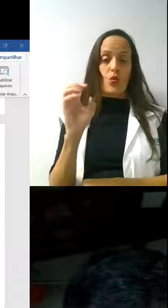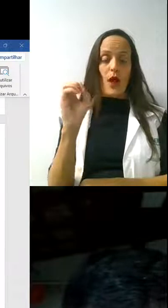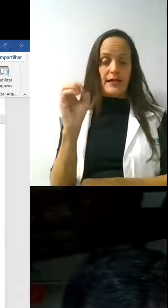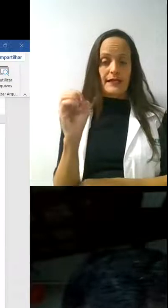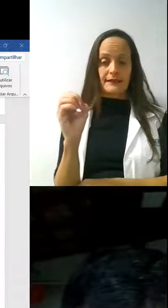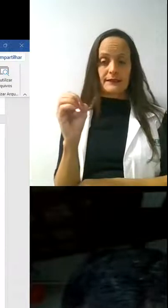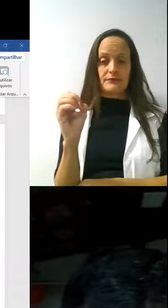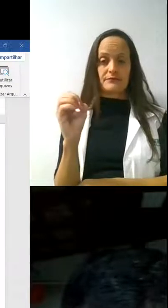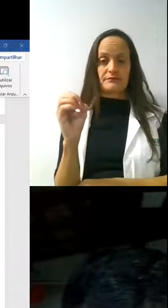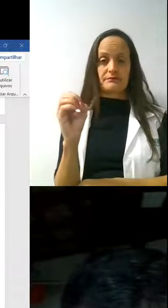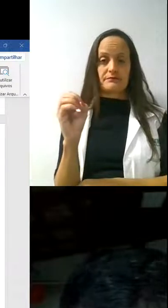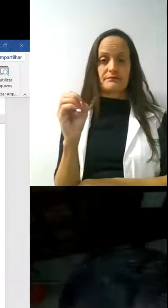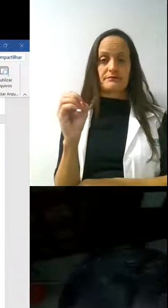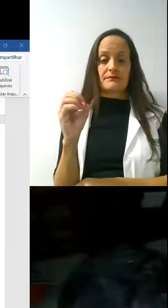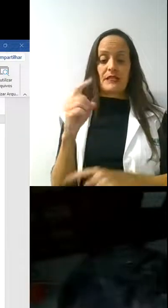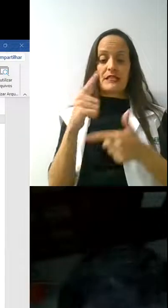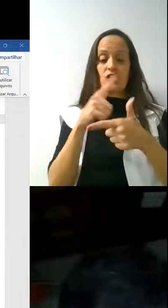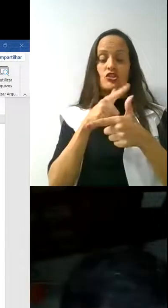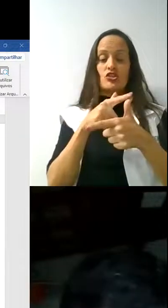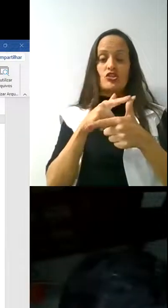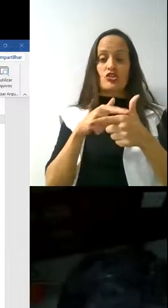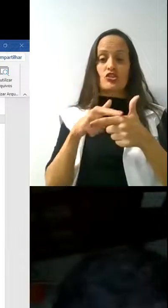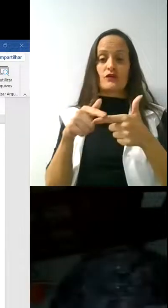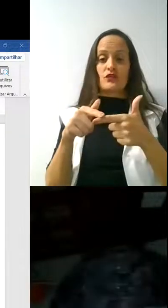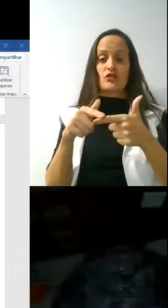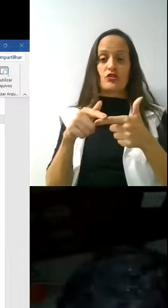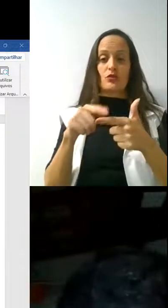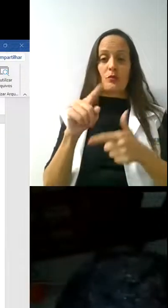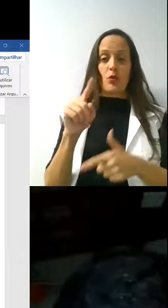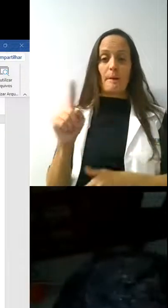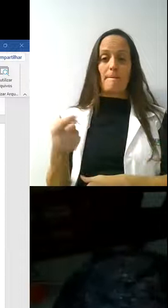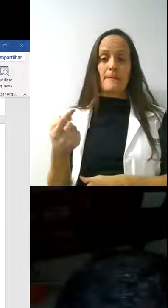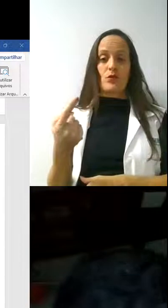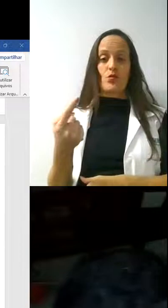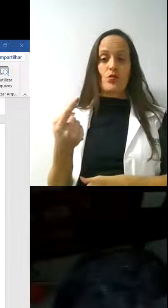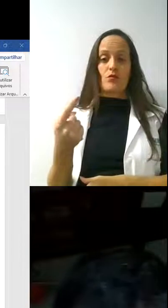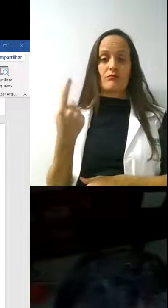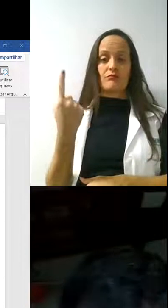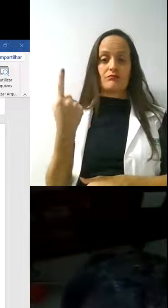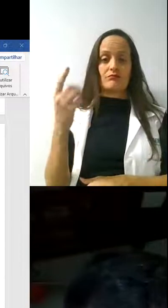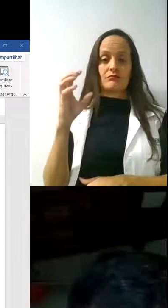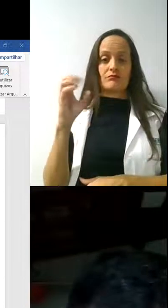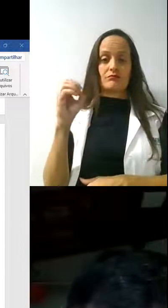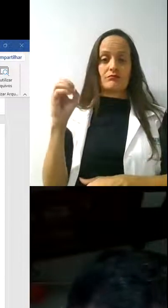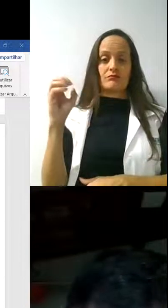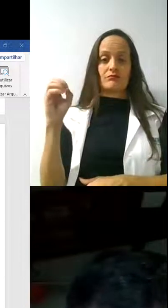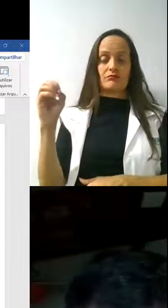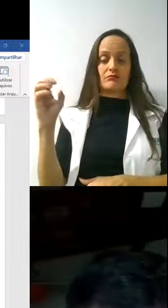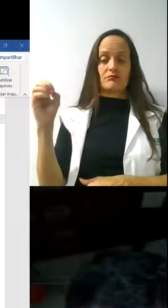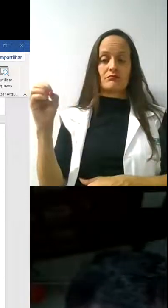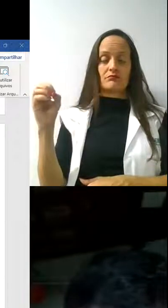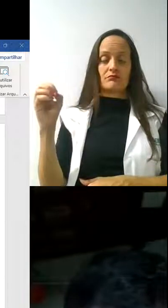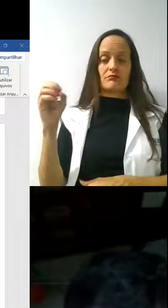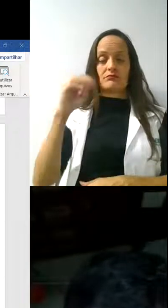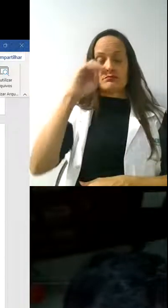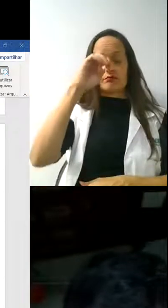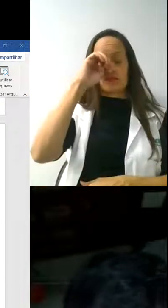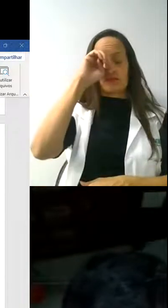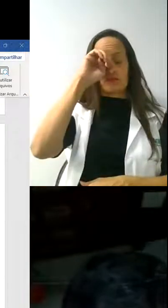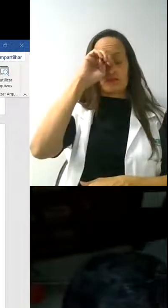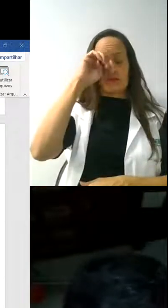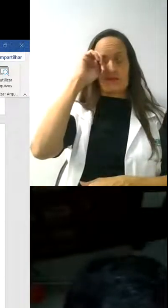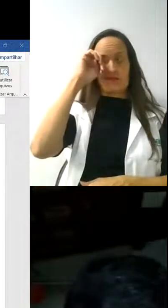real, e divido por 1000. Por quê? Porque o quilômetro ele é um múltiplo. Só que como eu